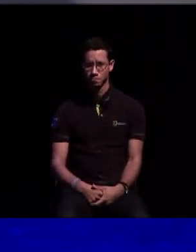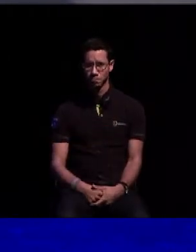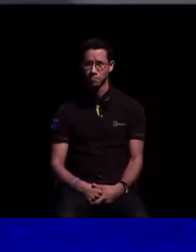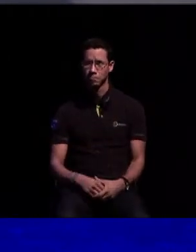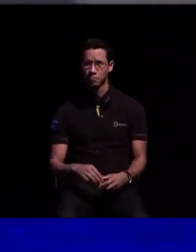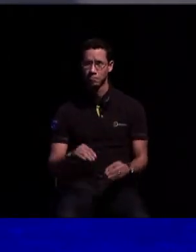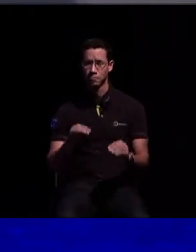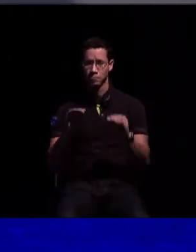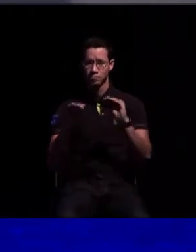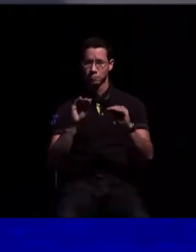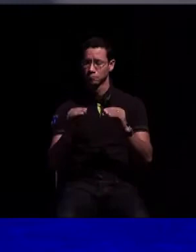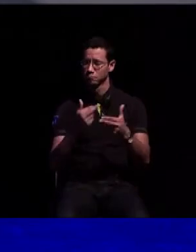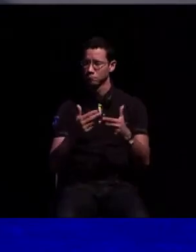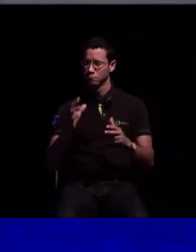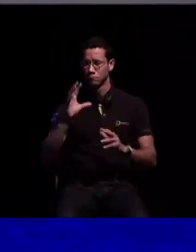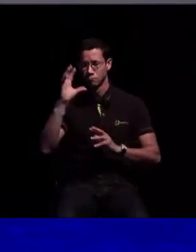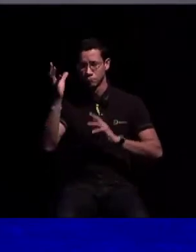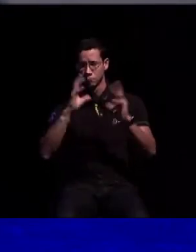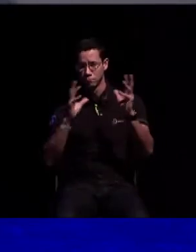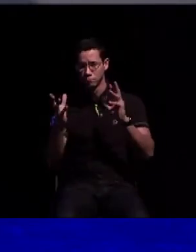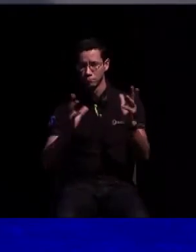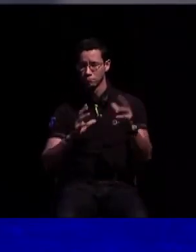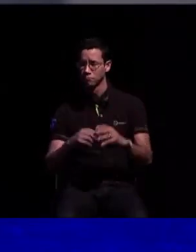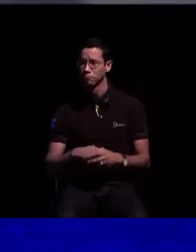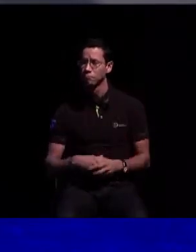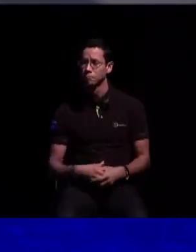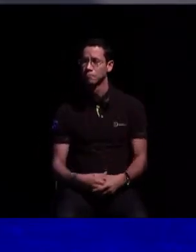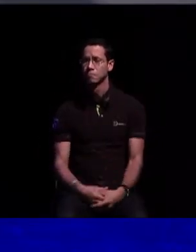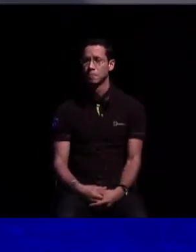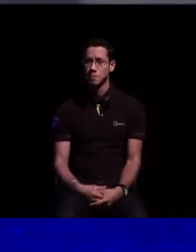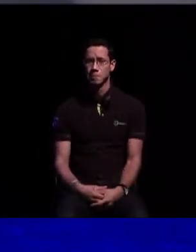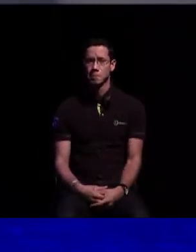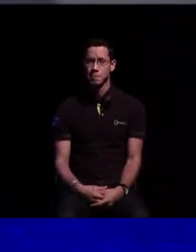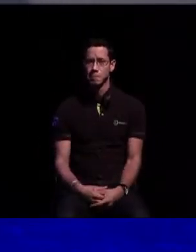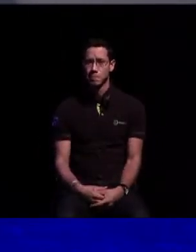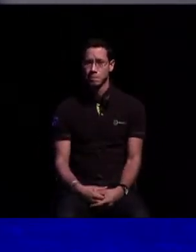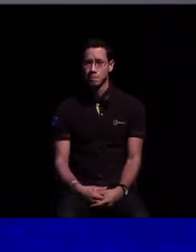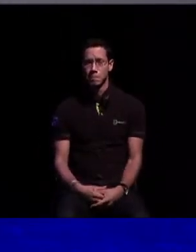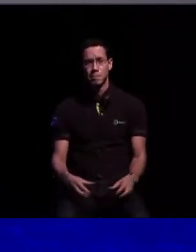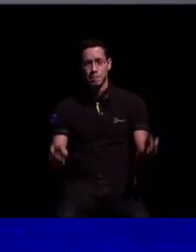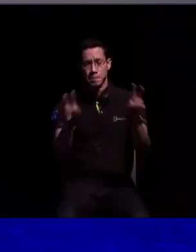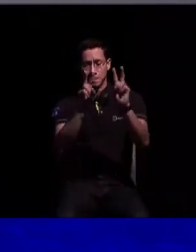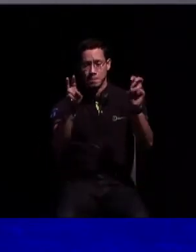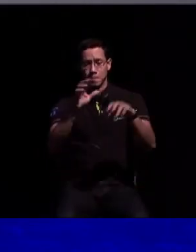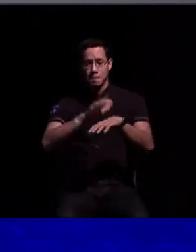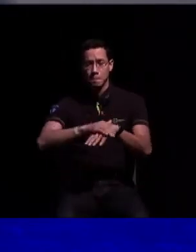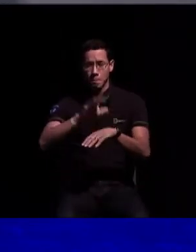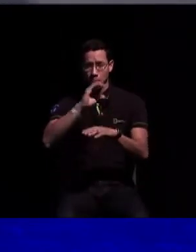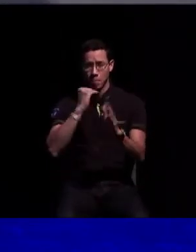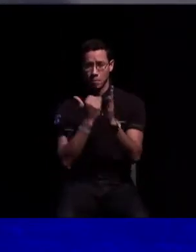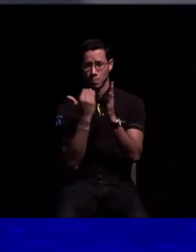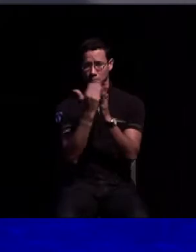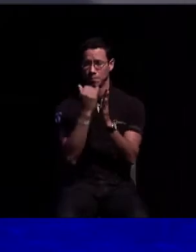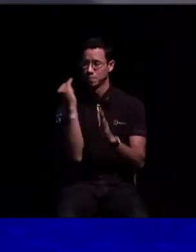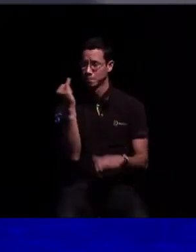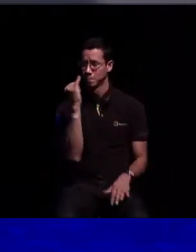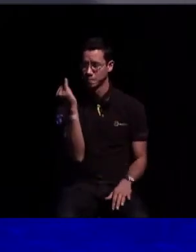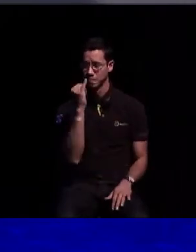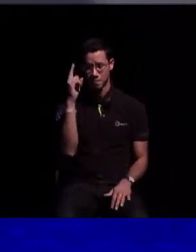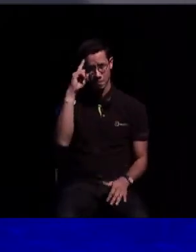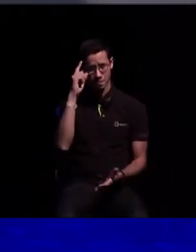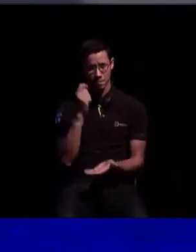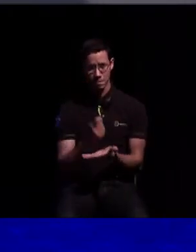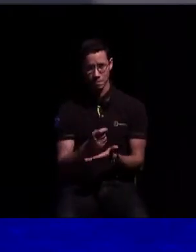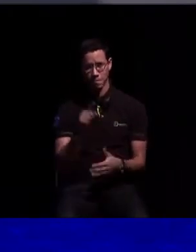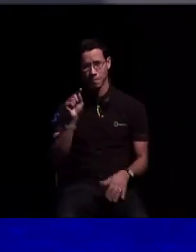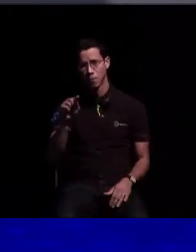opções, né? Que vai dizer, por exemplo, né, as questões mais importantes dos seres humanos, né? Que é a